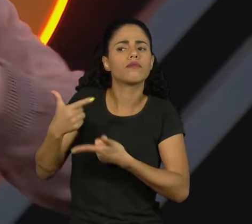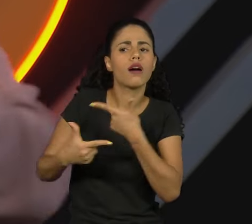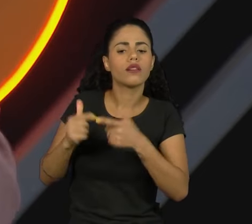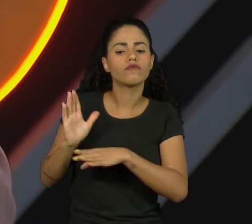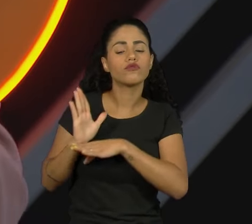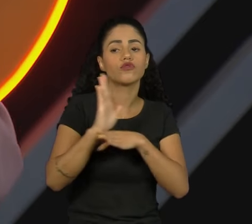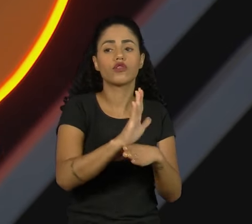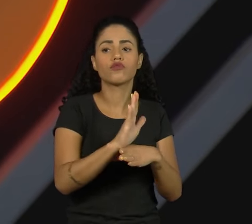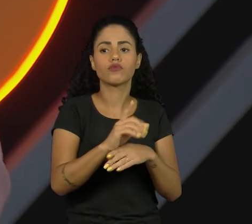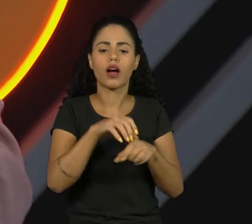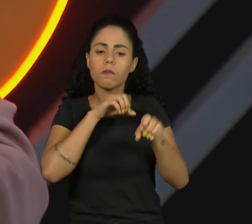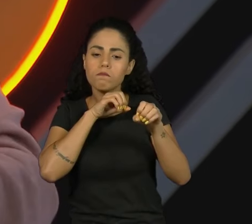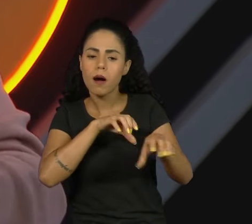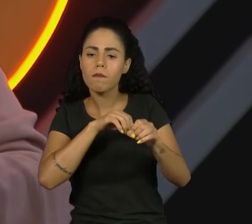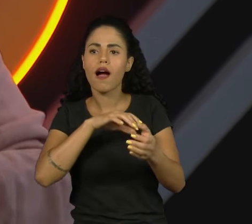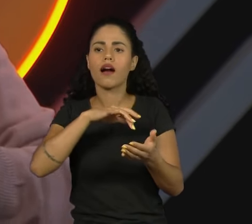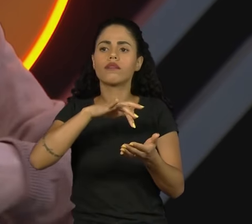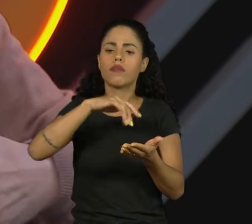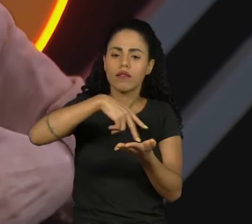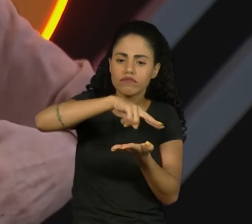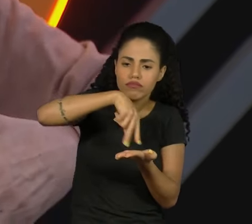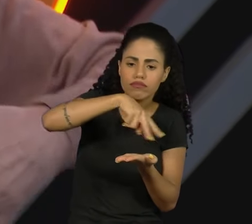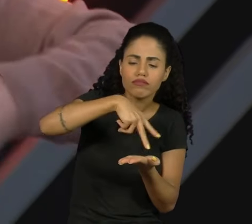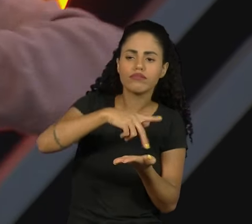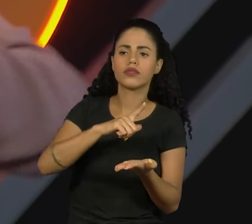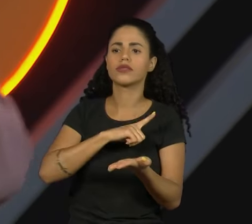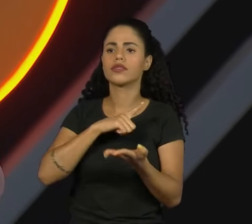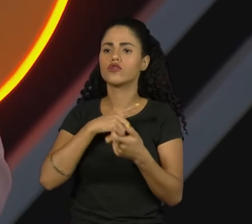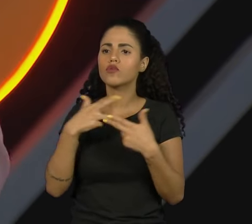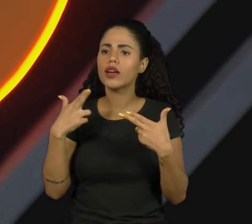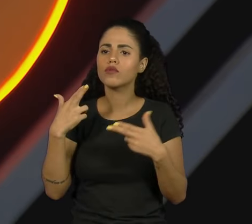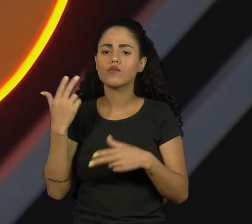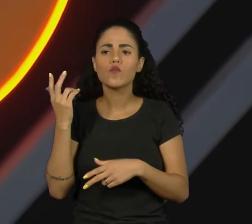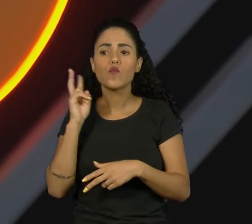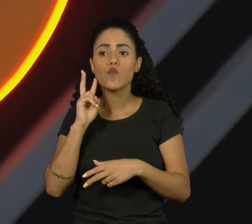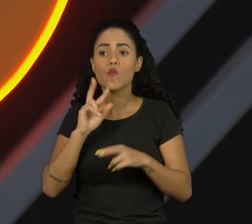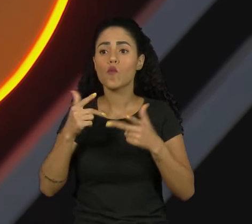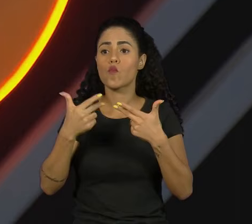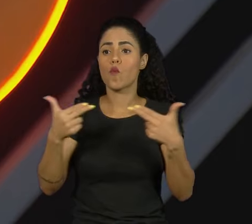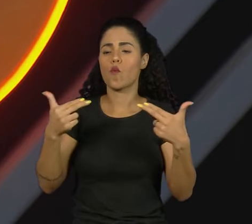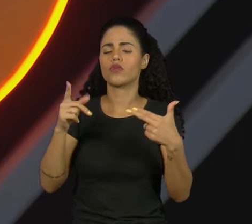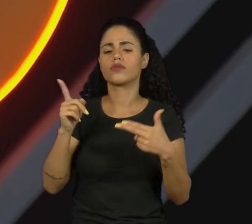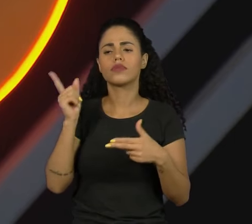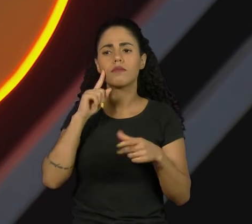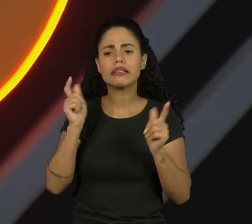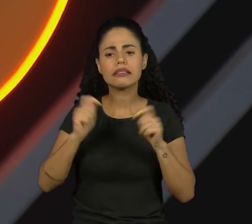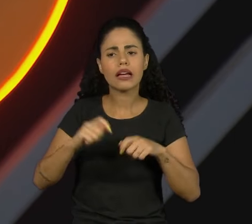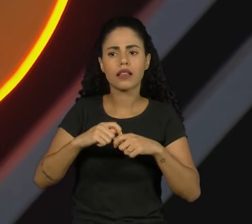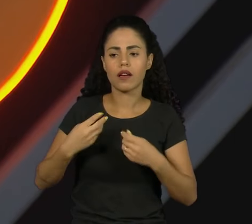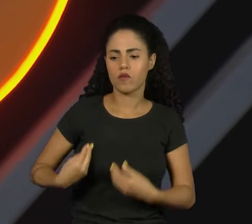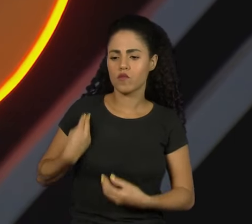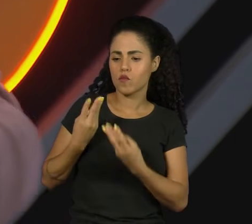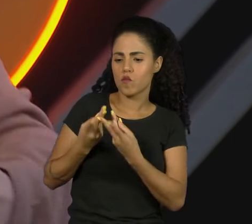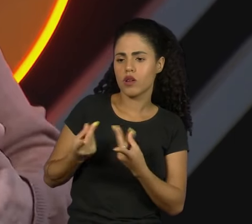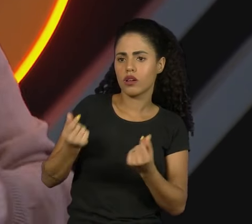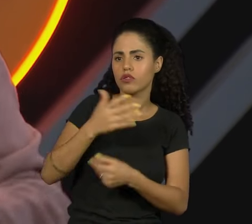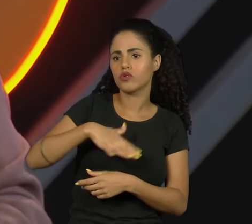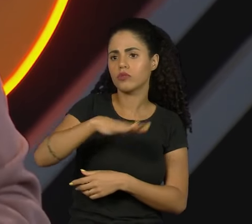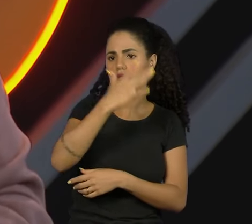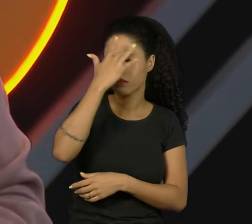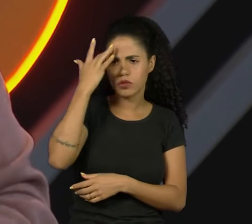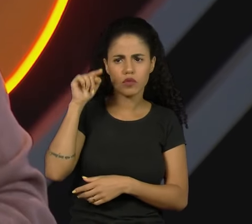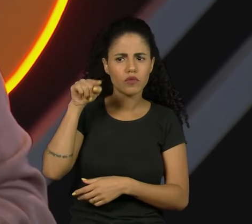fazer educação pela dança, de construir uma possibilidade de vida de qualidade melhor para as